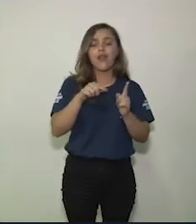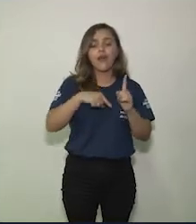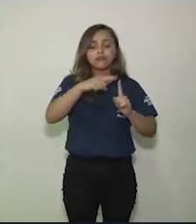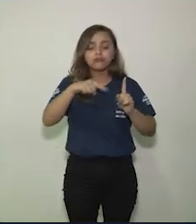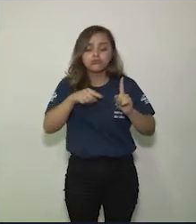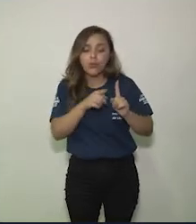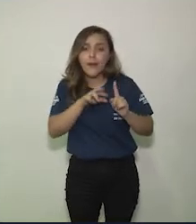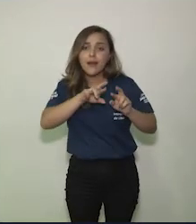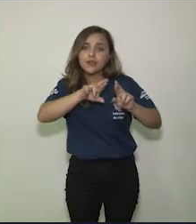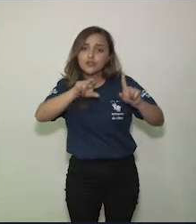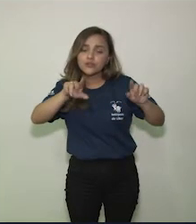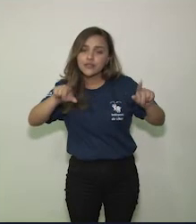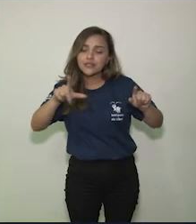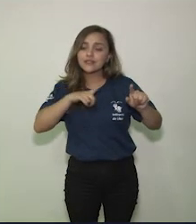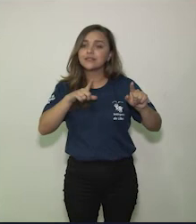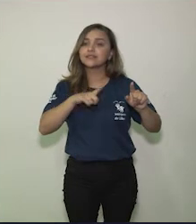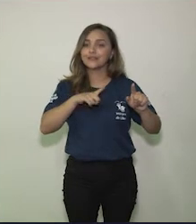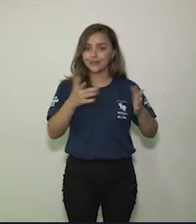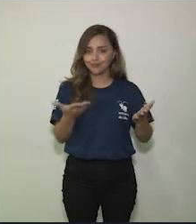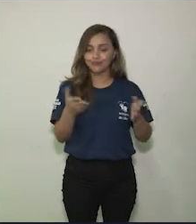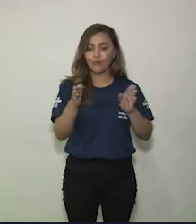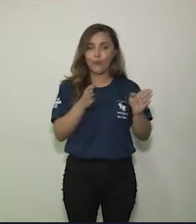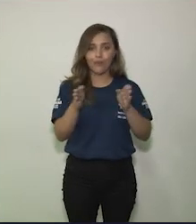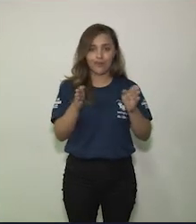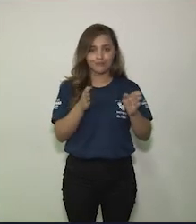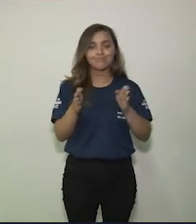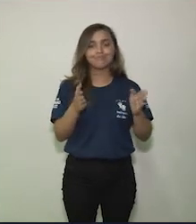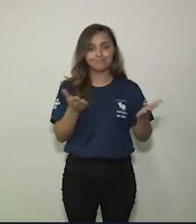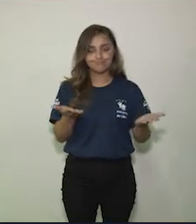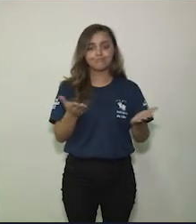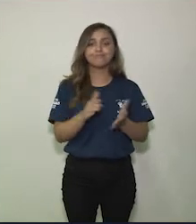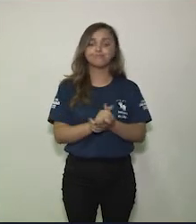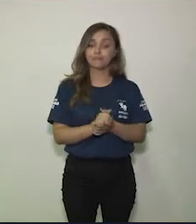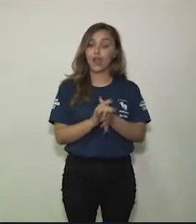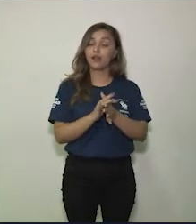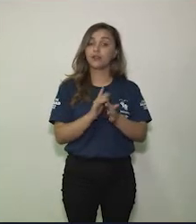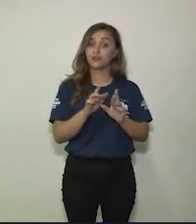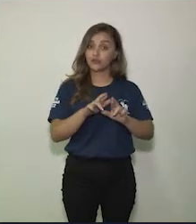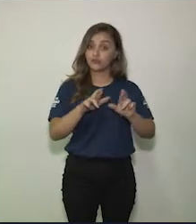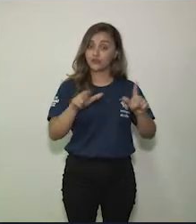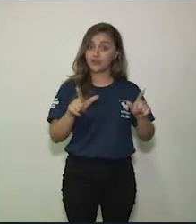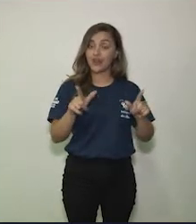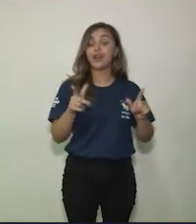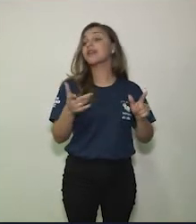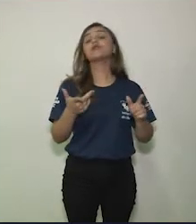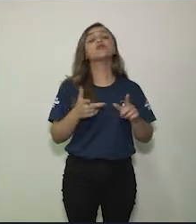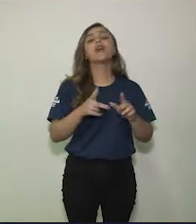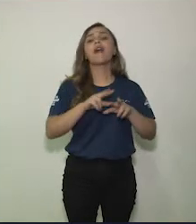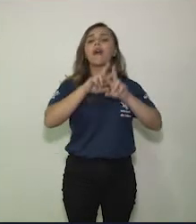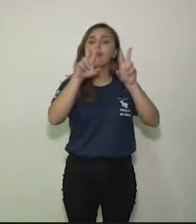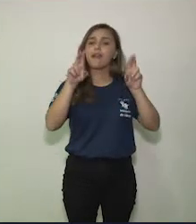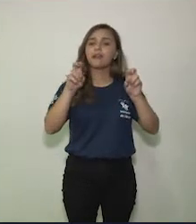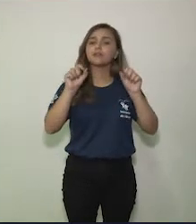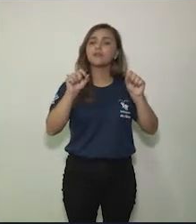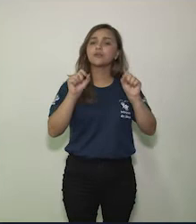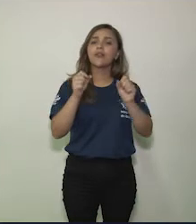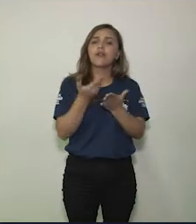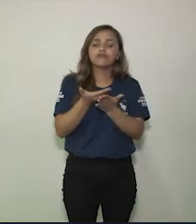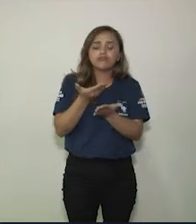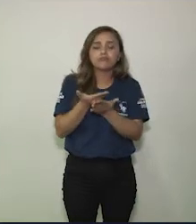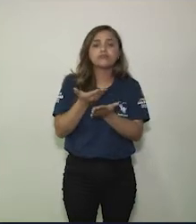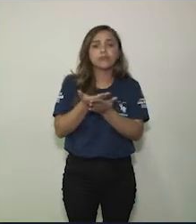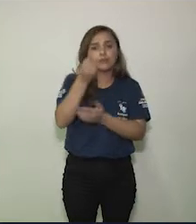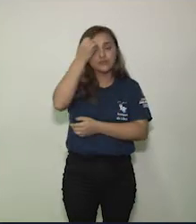ele tinha um intervalo de confiança muito longo. Então, em relação à escolaridade, a gente já deixou